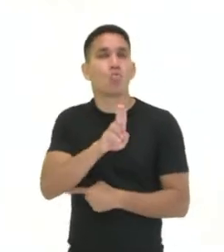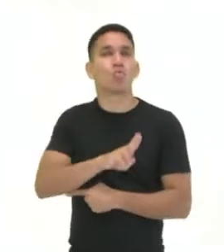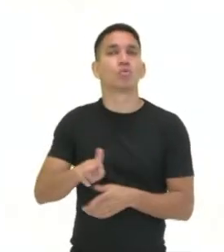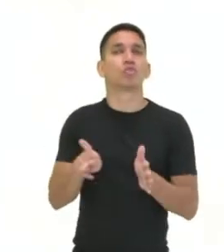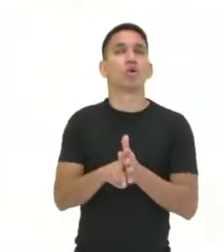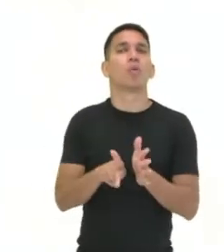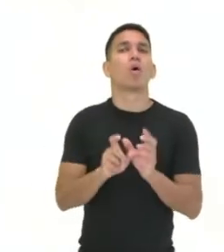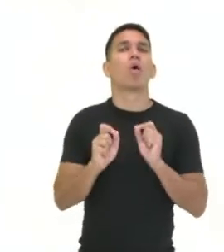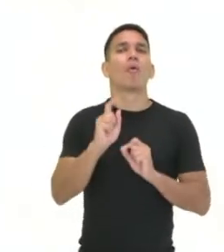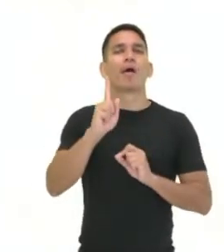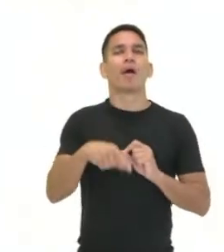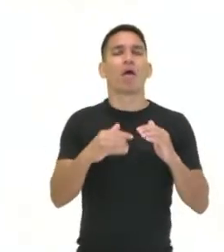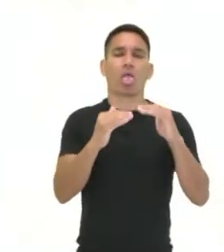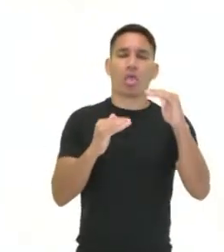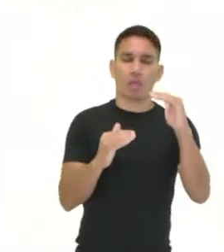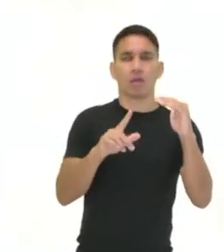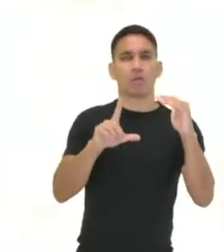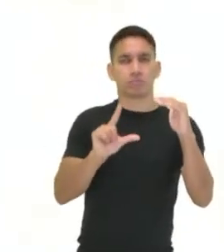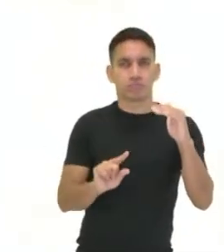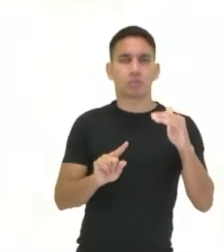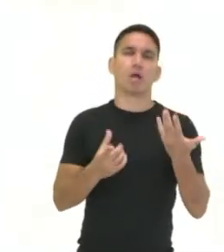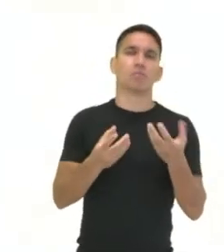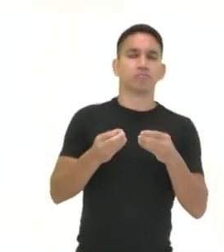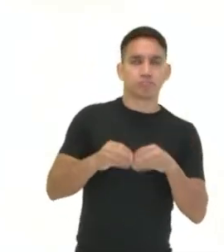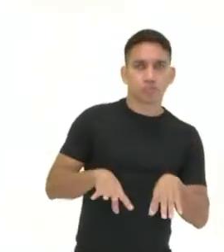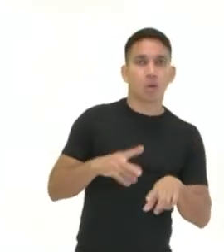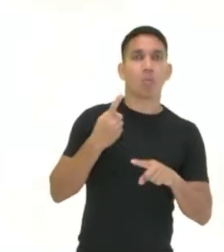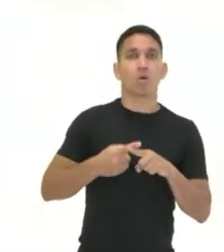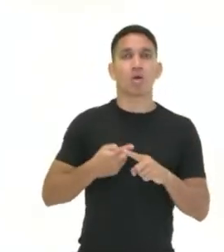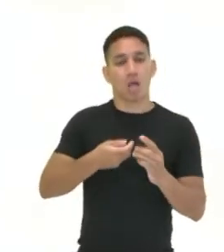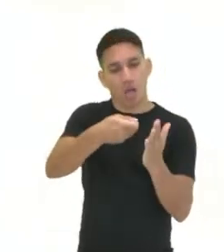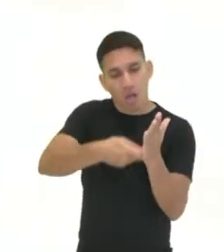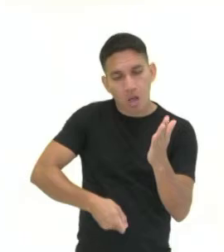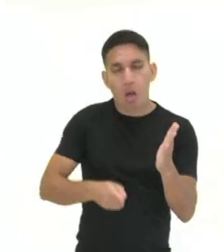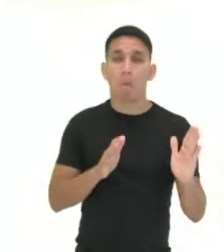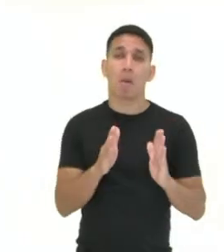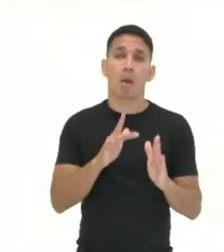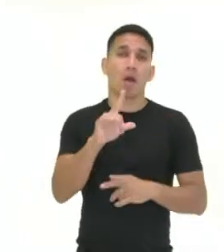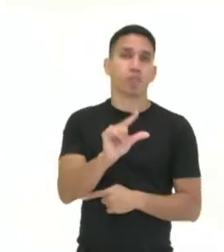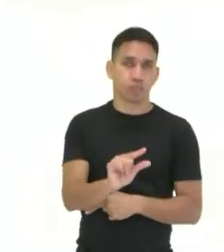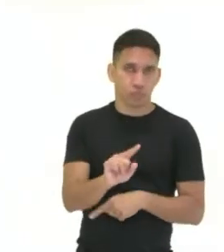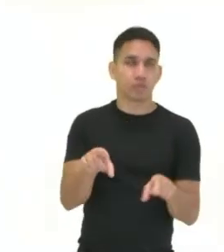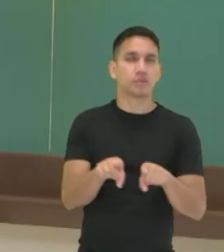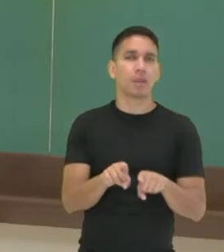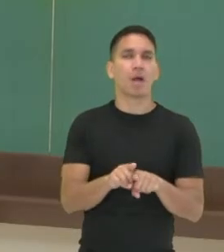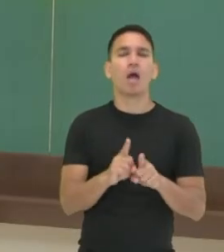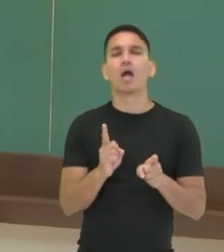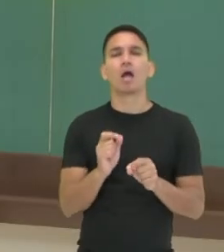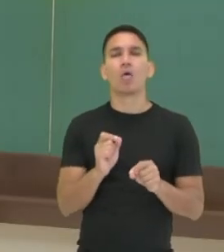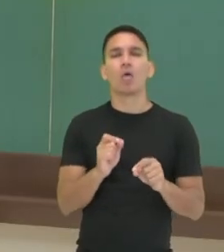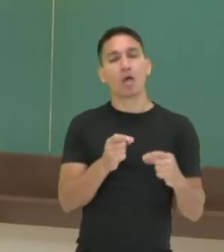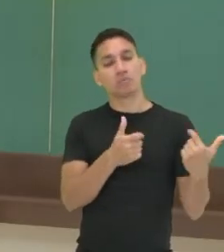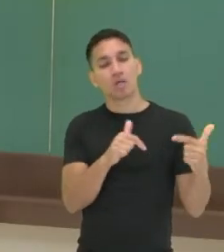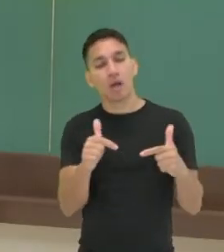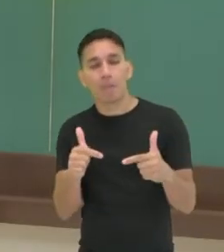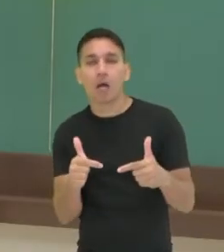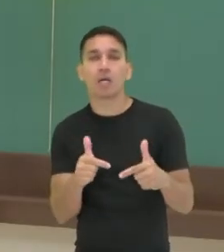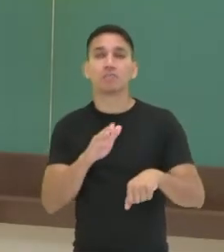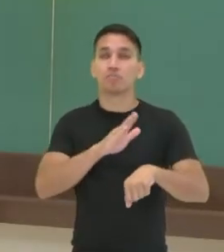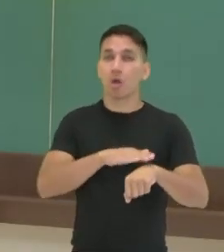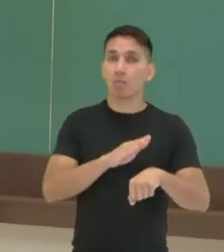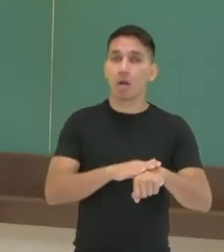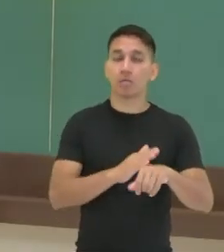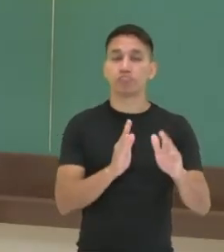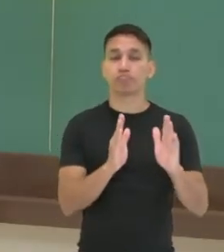muito precárias, então como contratos de curta duração e empregos em tempo parcial. Devemos lembrar